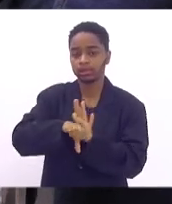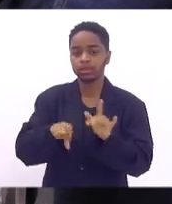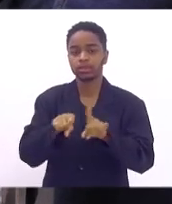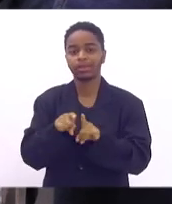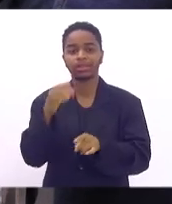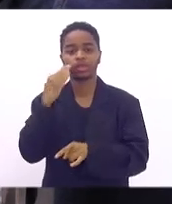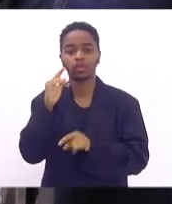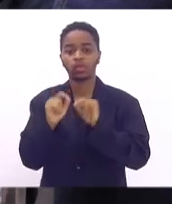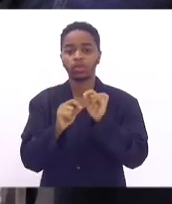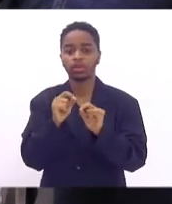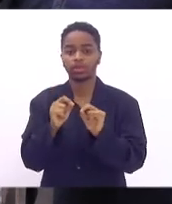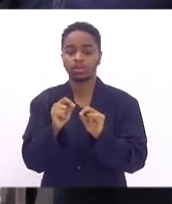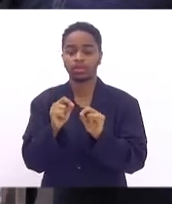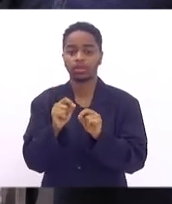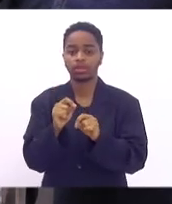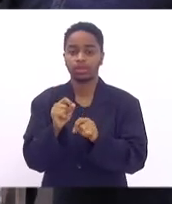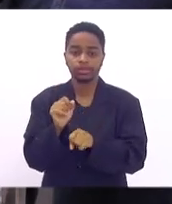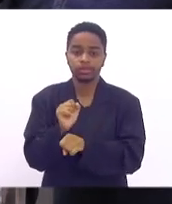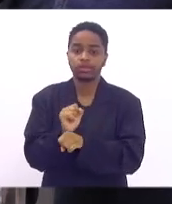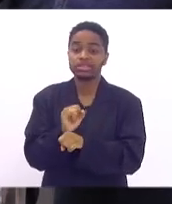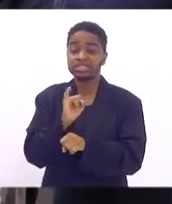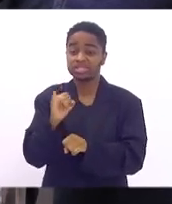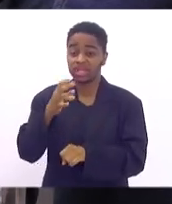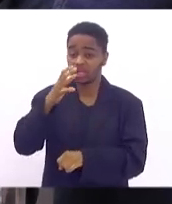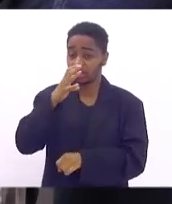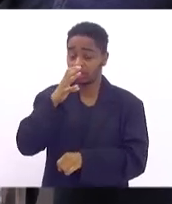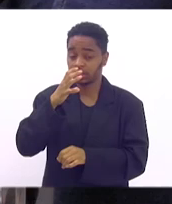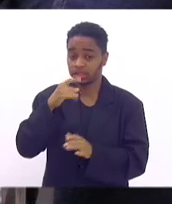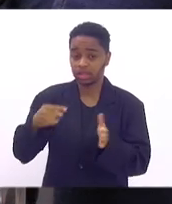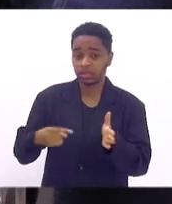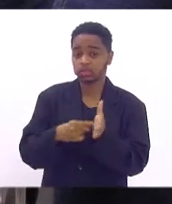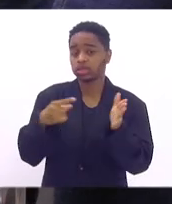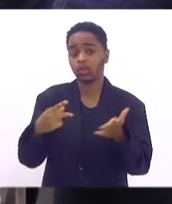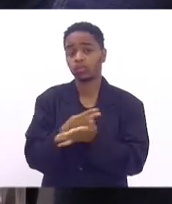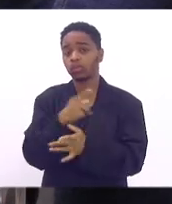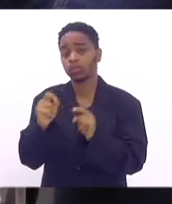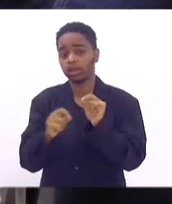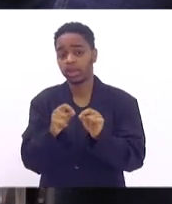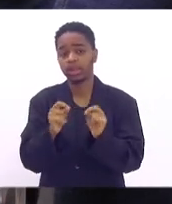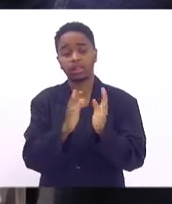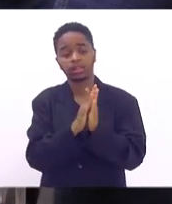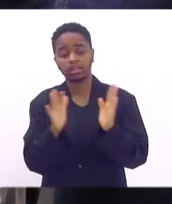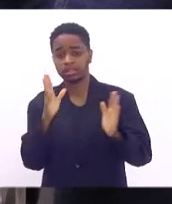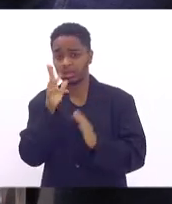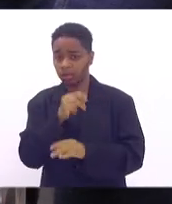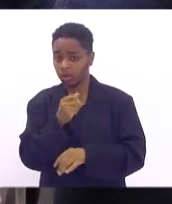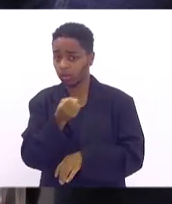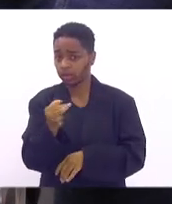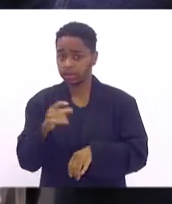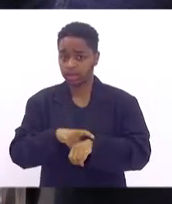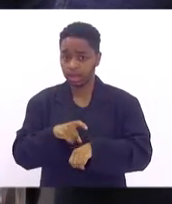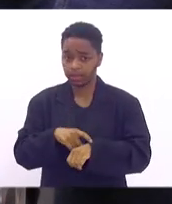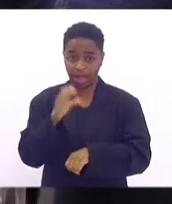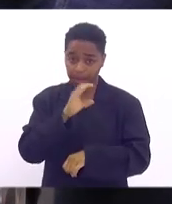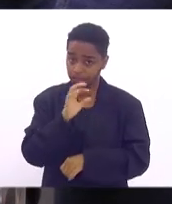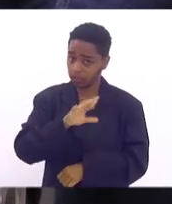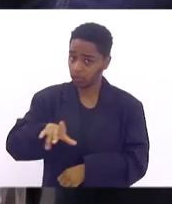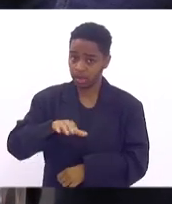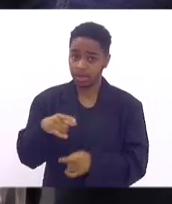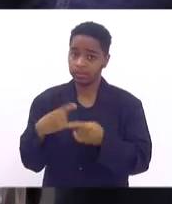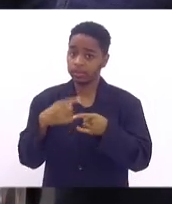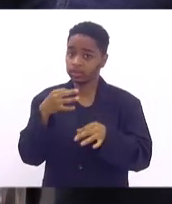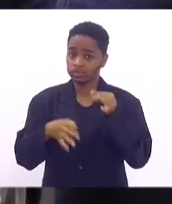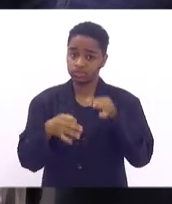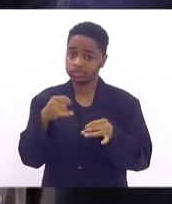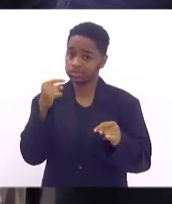espera. Né? Se eu denunciar, o que que vai acontecer, quanto tempo demora, não são processos rápidos, né? O tempo da justiça não